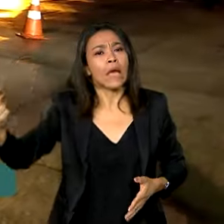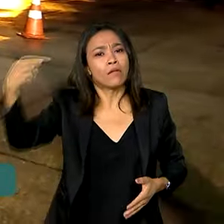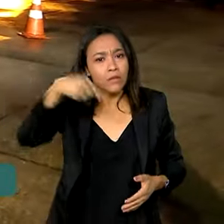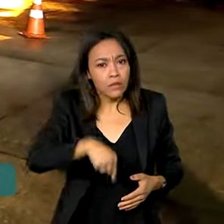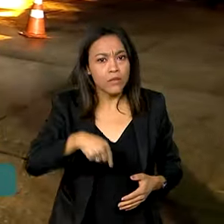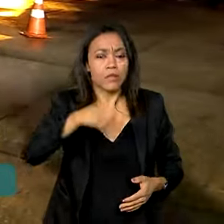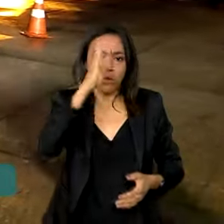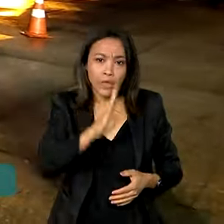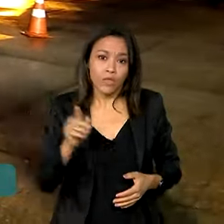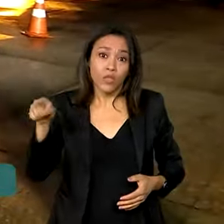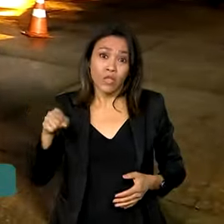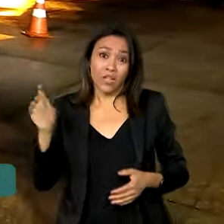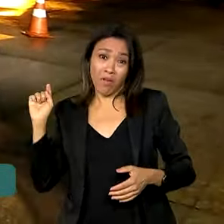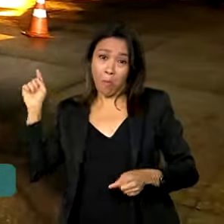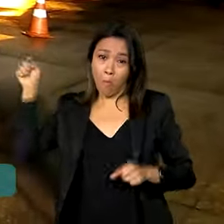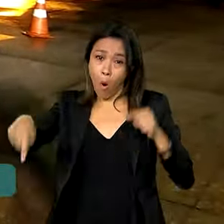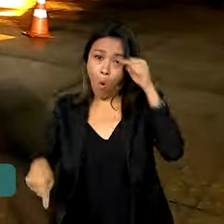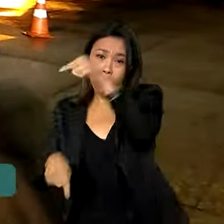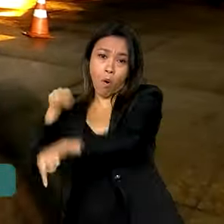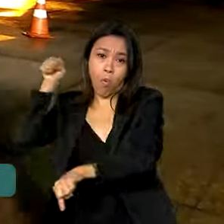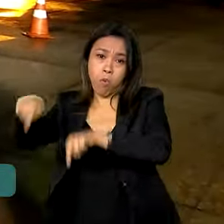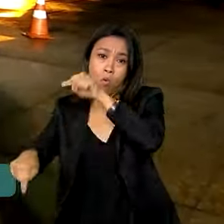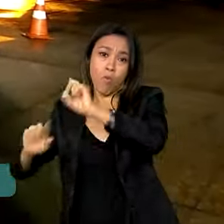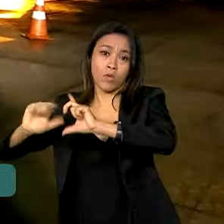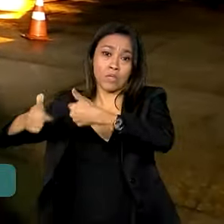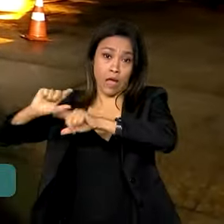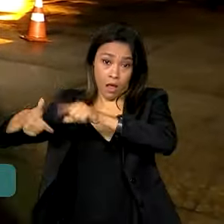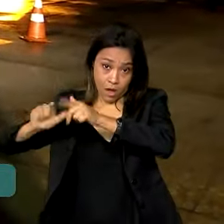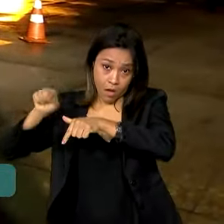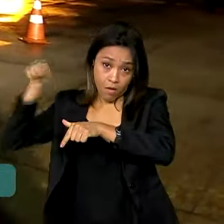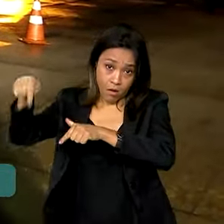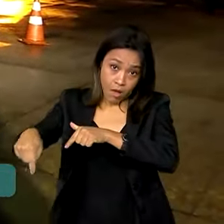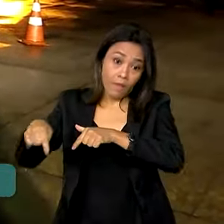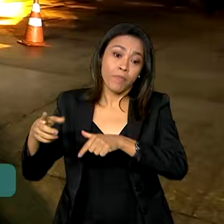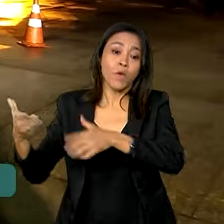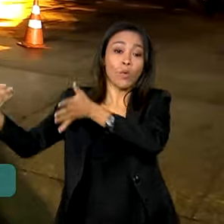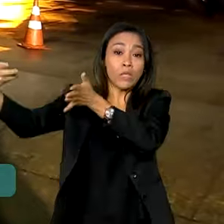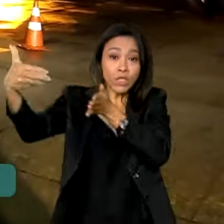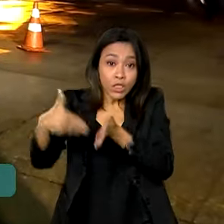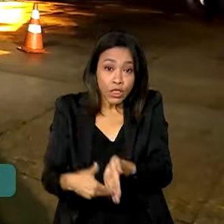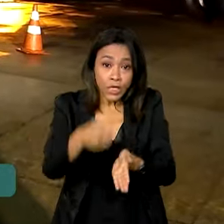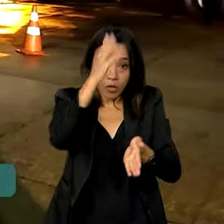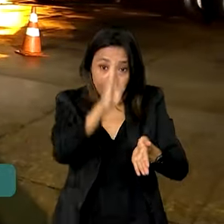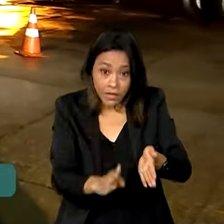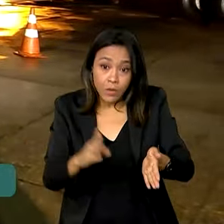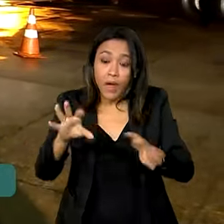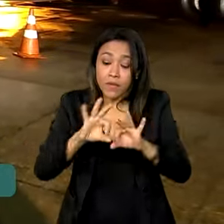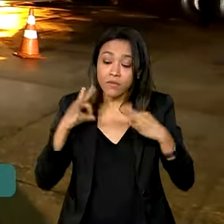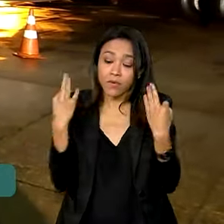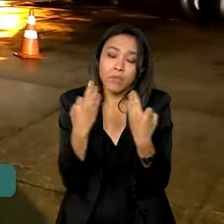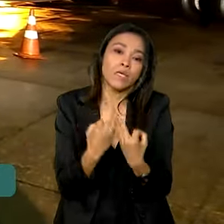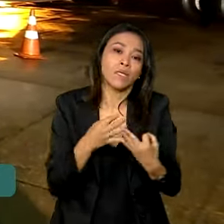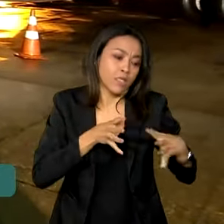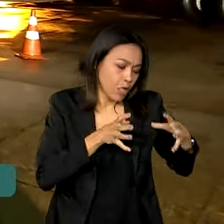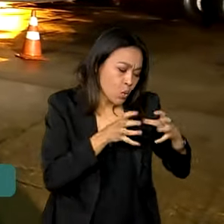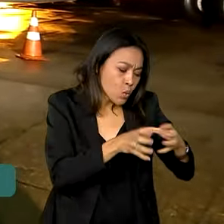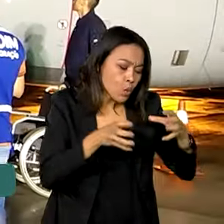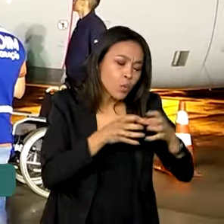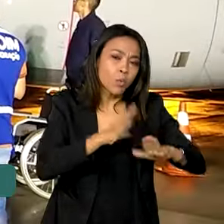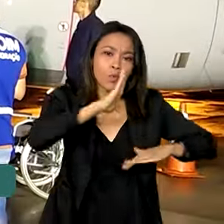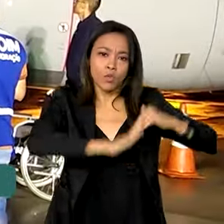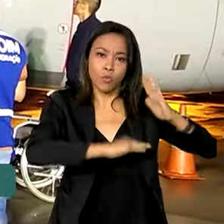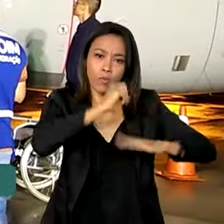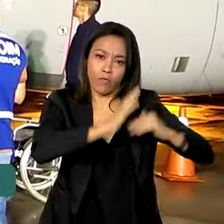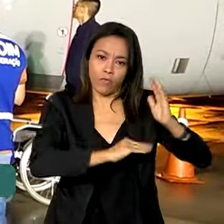ataques israelenses ao país, de acordo com o Itamaraty. Quando chegam ao Brasil, as famílias famílias são recebidas por equipes especializadas